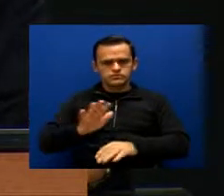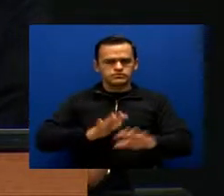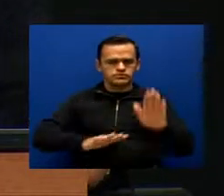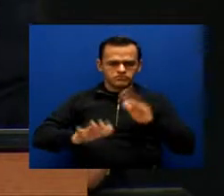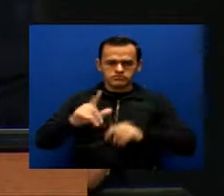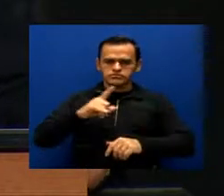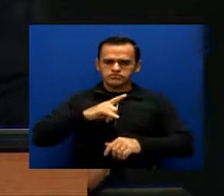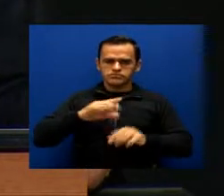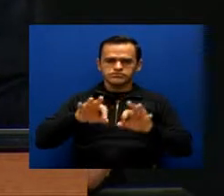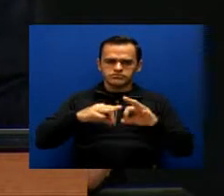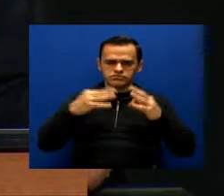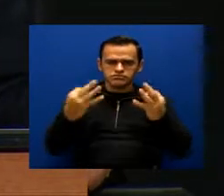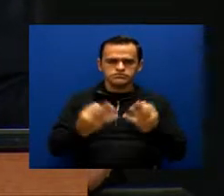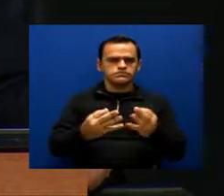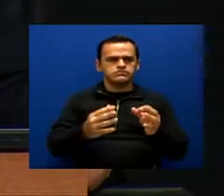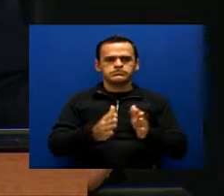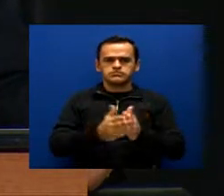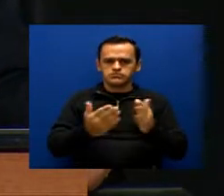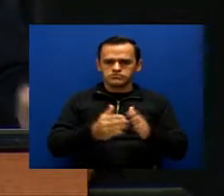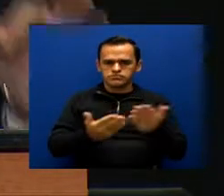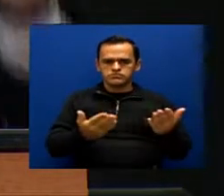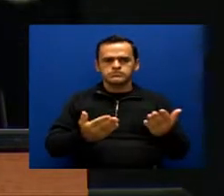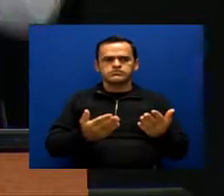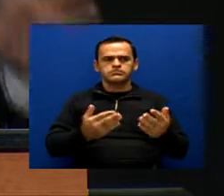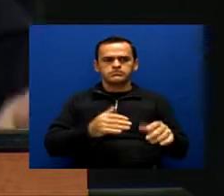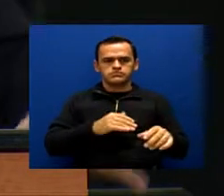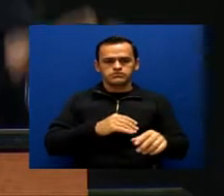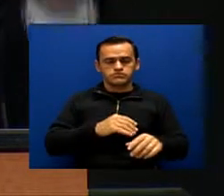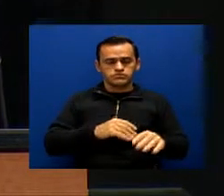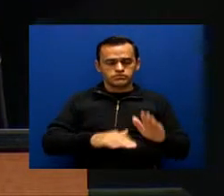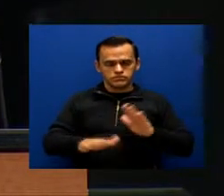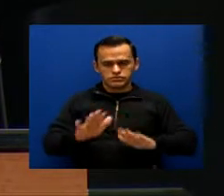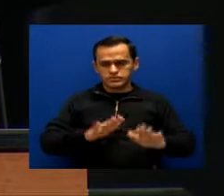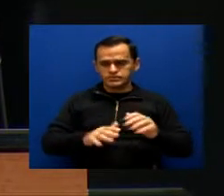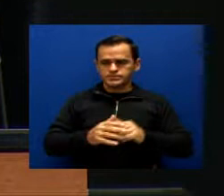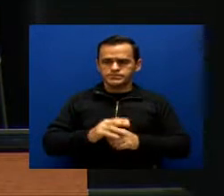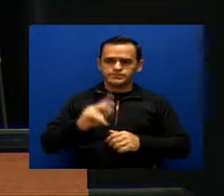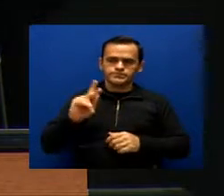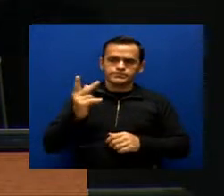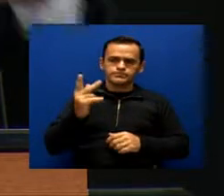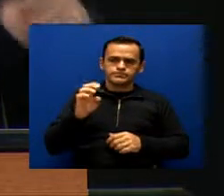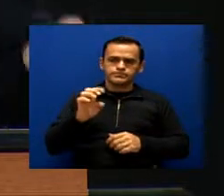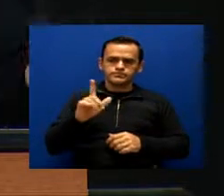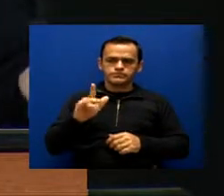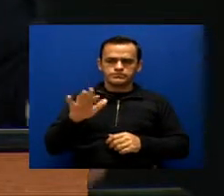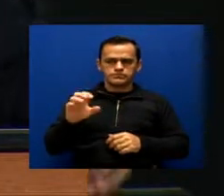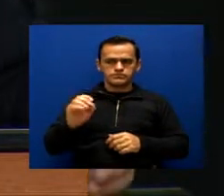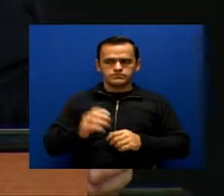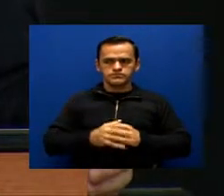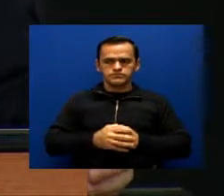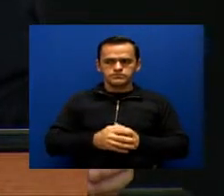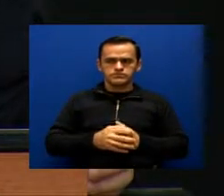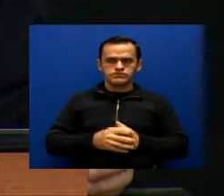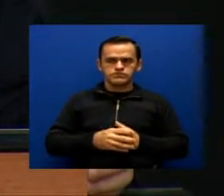nas famílias carentes na cidade de Sorocaba. O vereador Hélio pediu, eu vou passar para os...